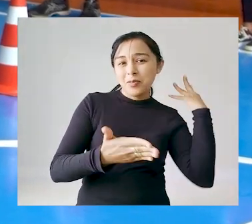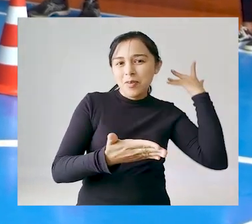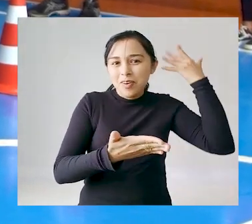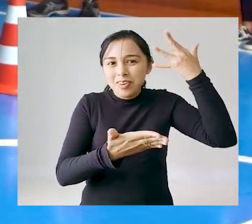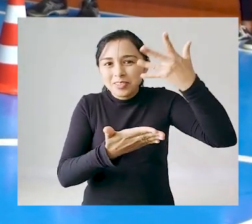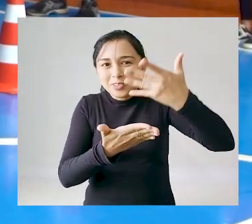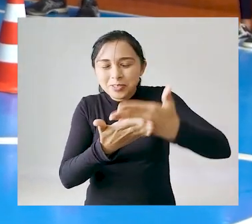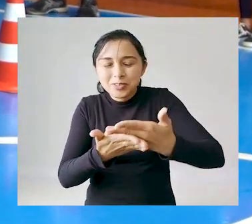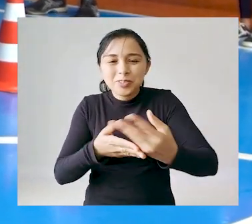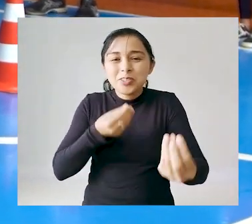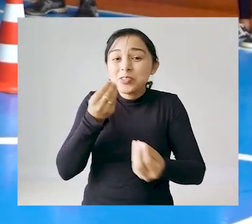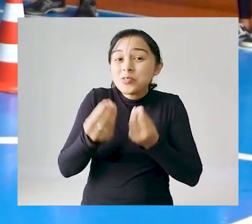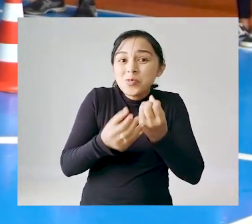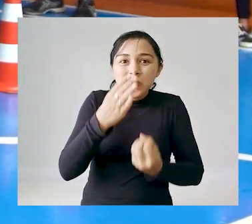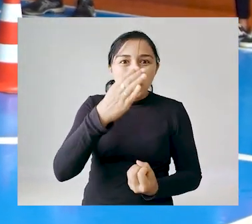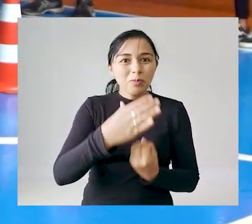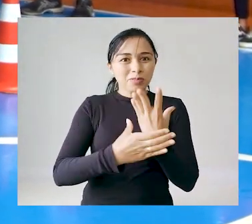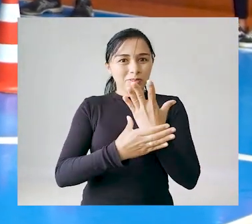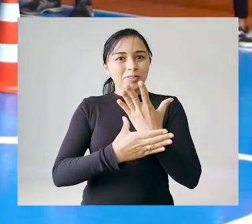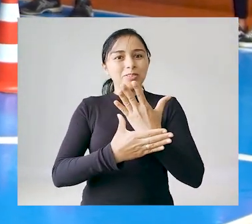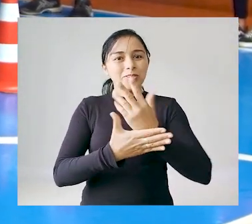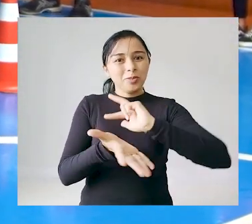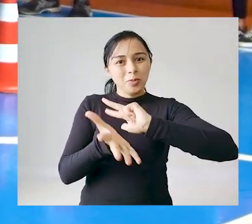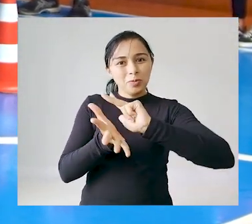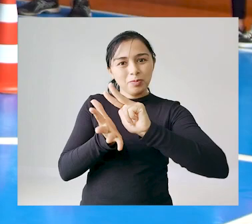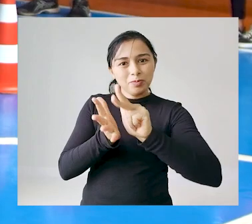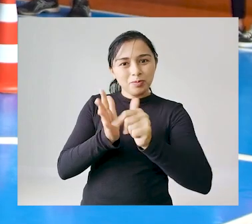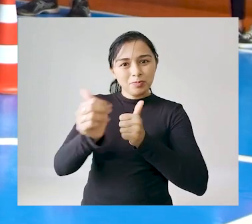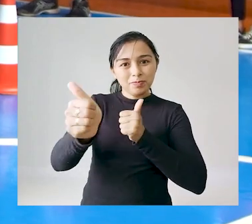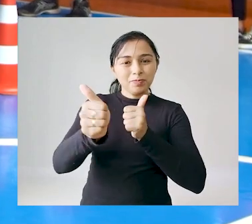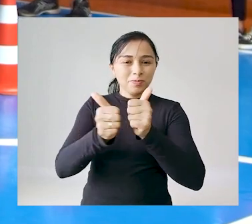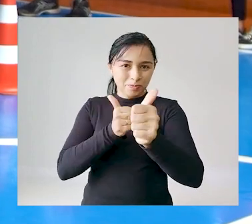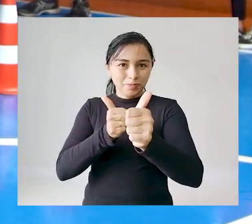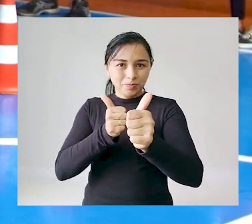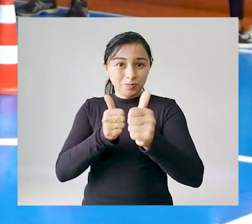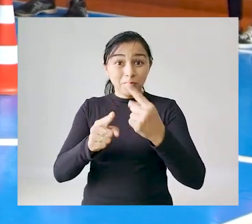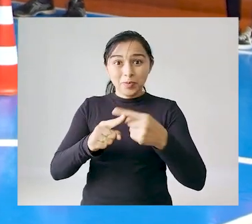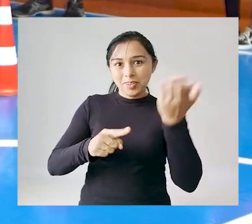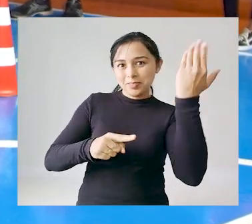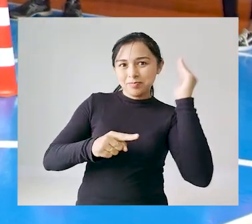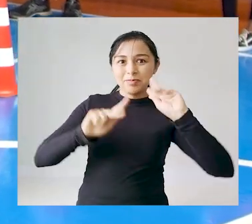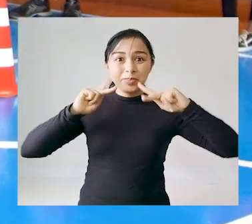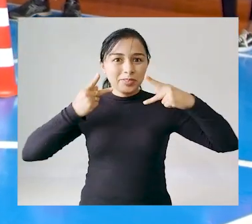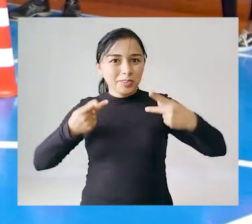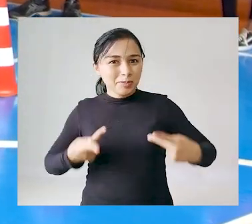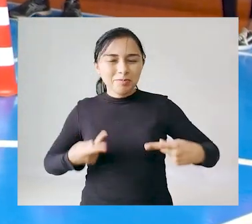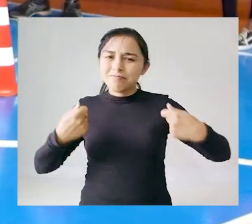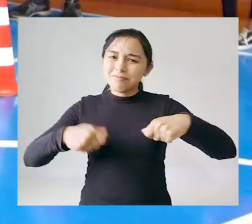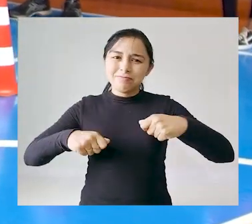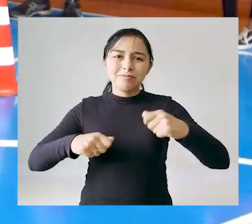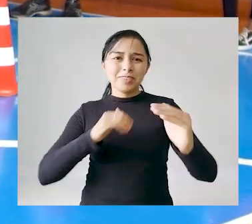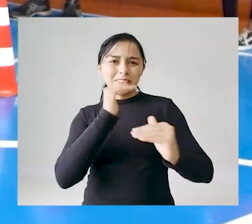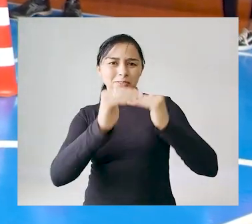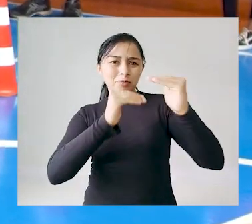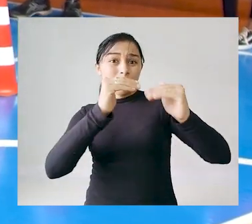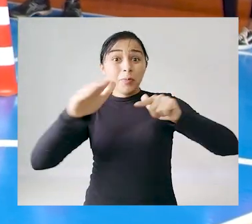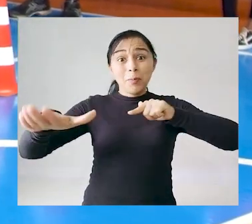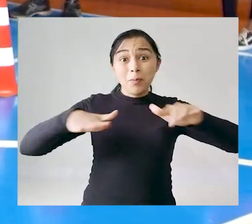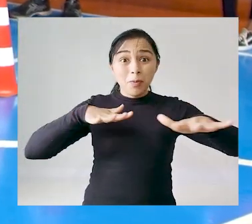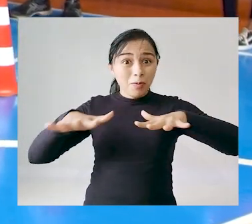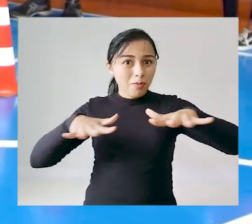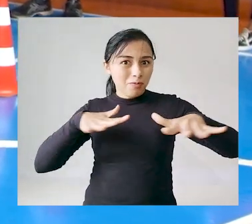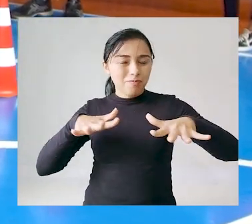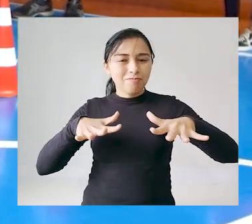sobre o histórico, como foi que esse atletismo surgiu. A gente viu através das necessidades do ser humano de andar, de correr,